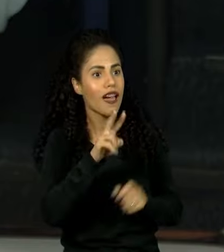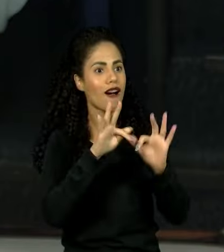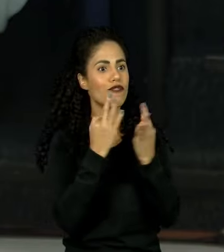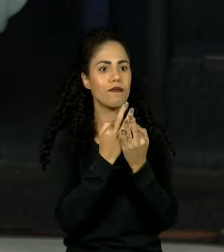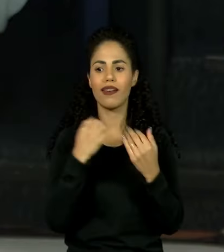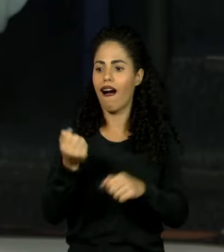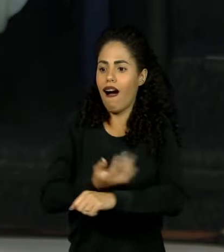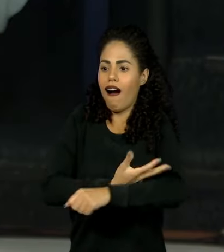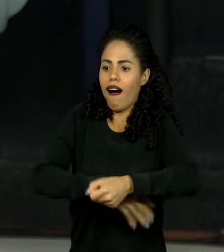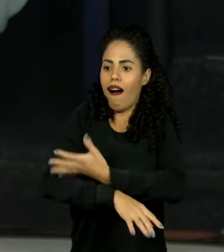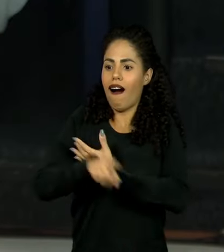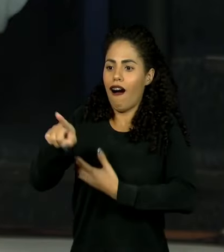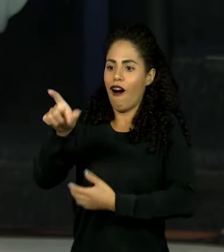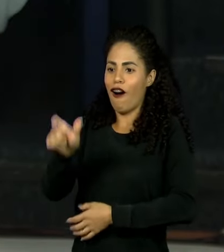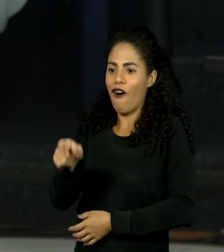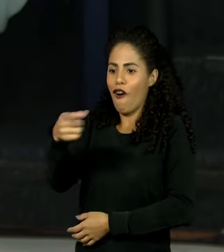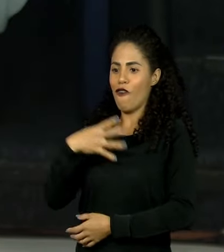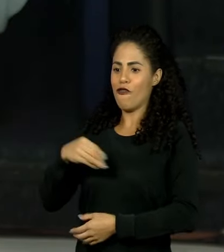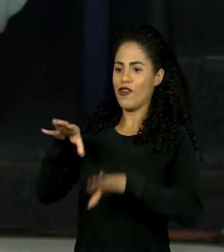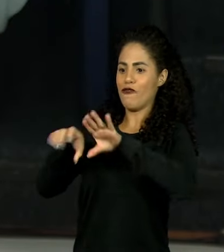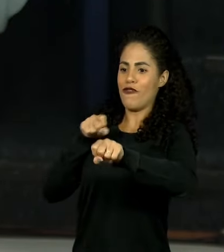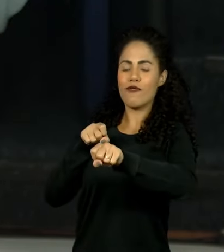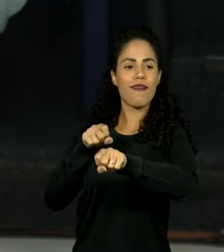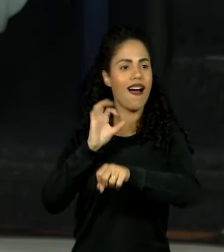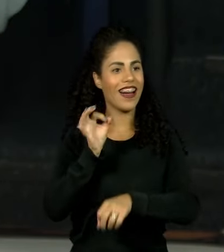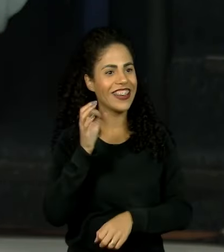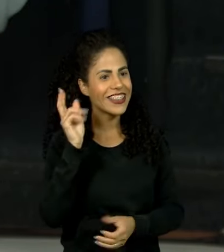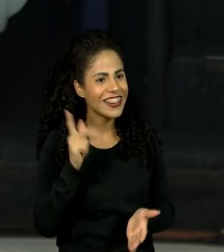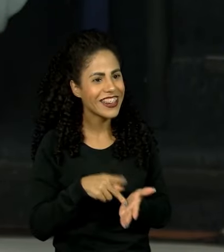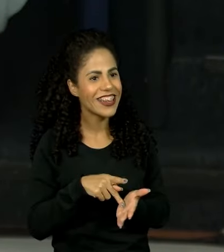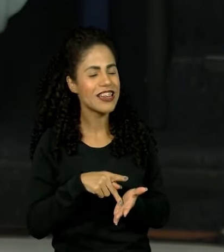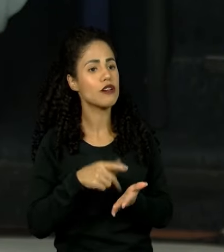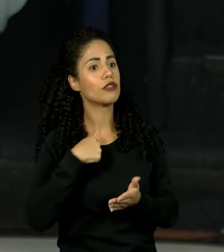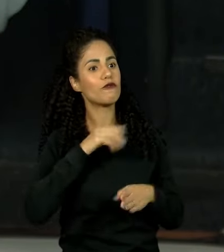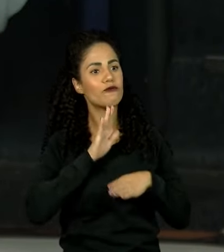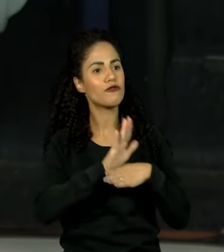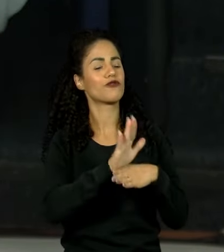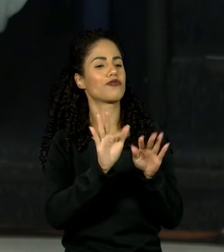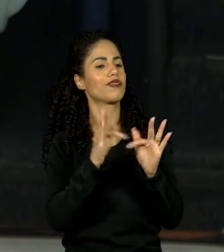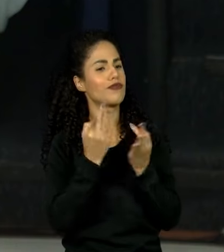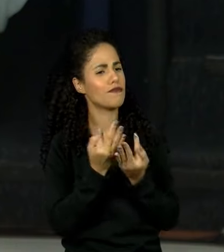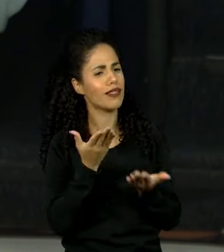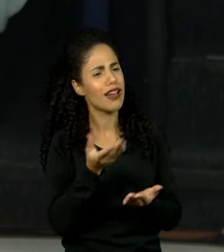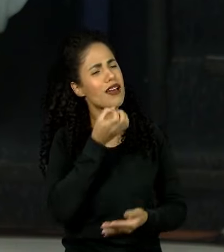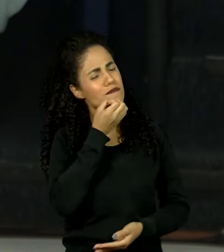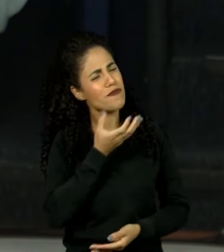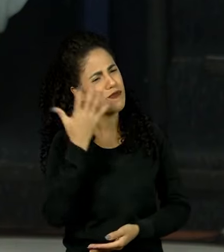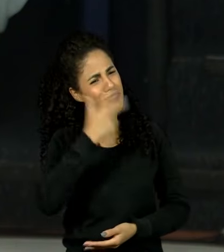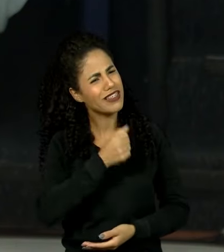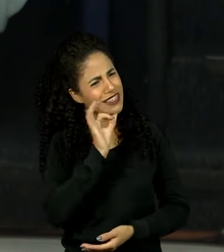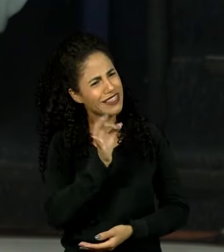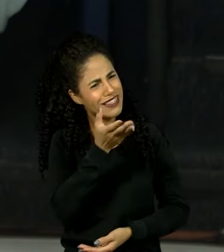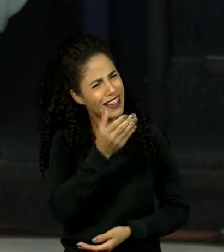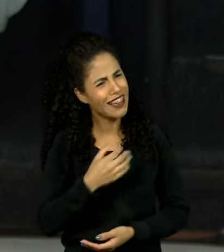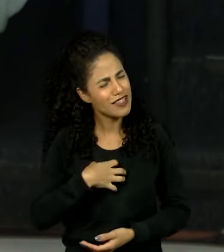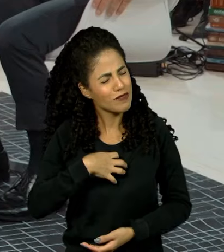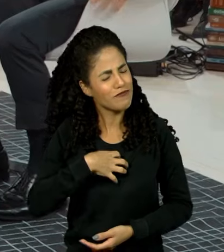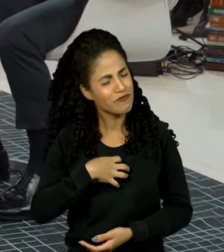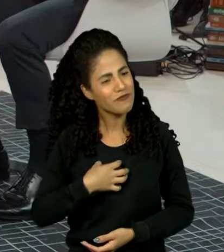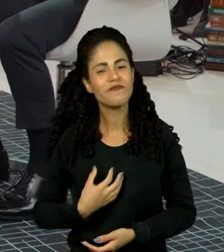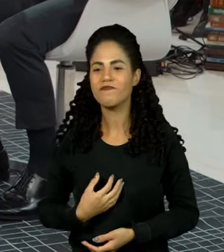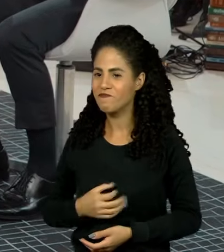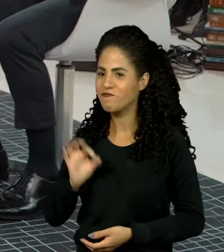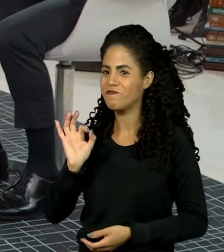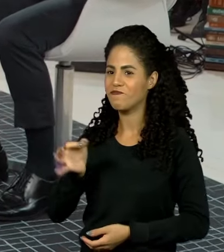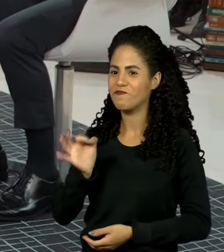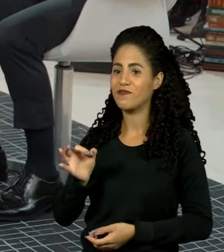Queiroz a pessoa formando em algum curso ali fala agora eu vou ajudar meu pai e minha mãe como é bonito isso né é muito bonito